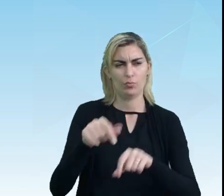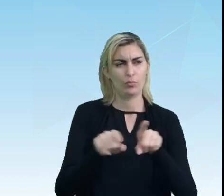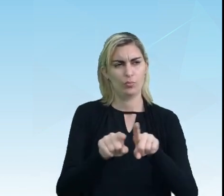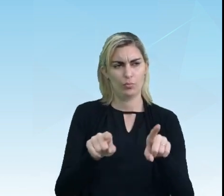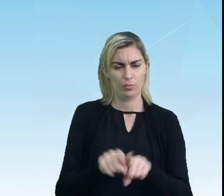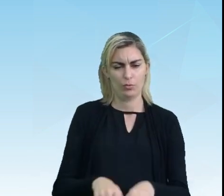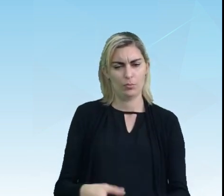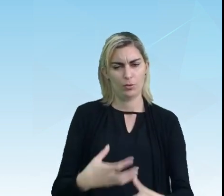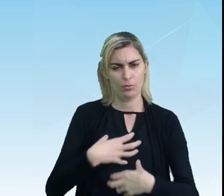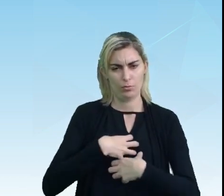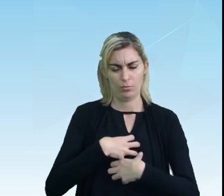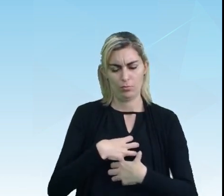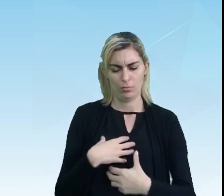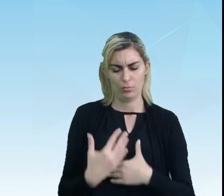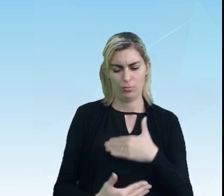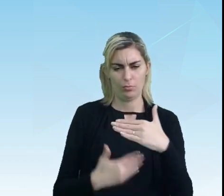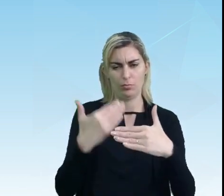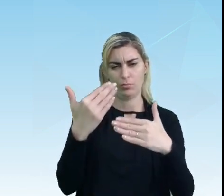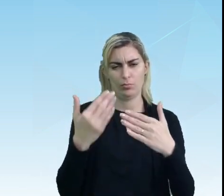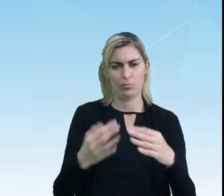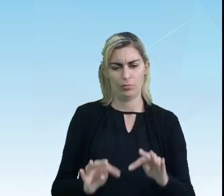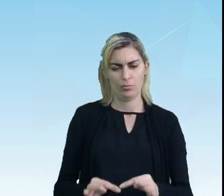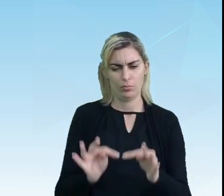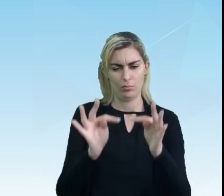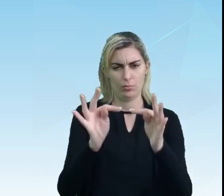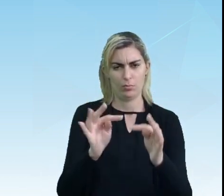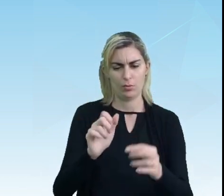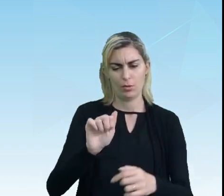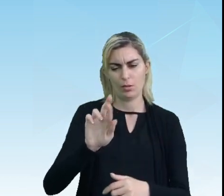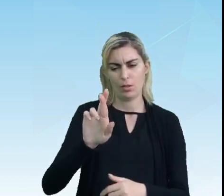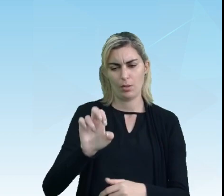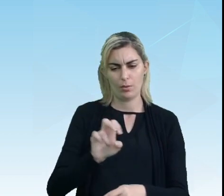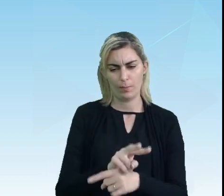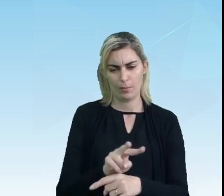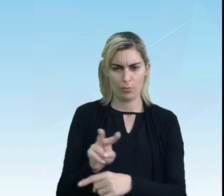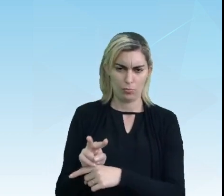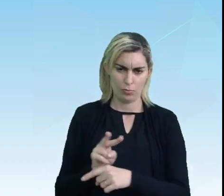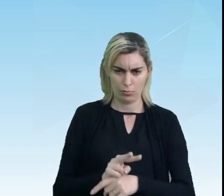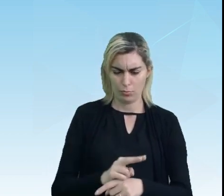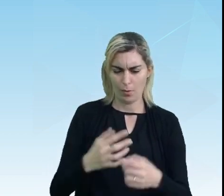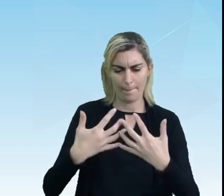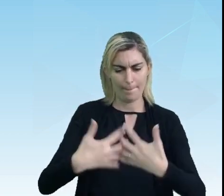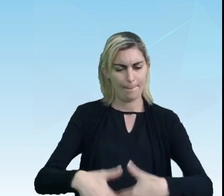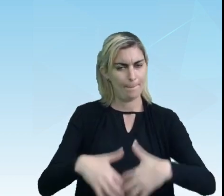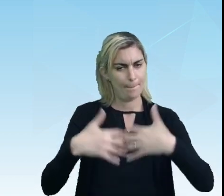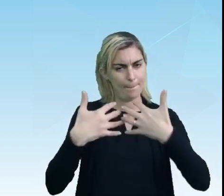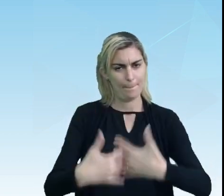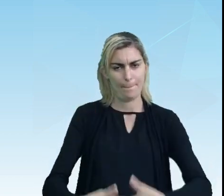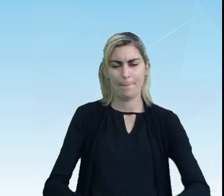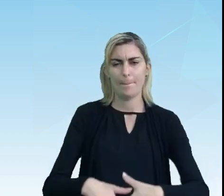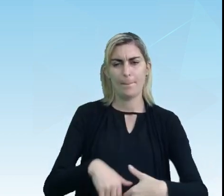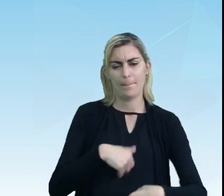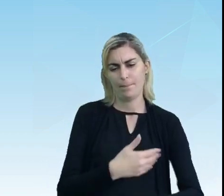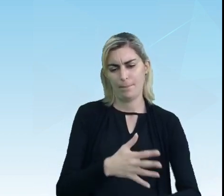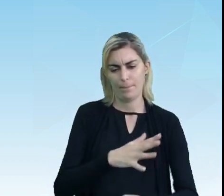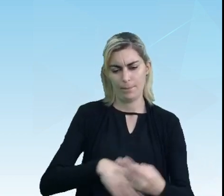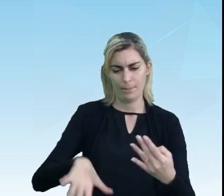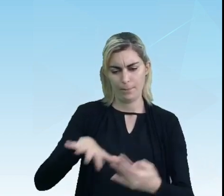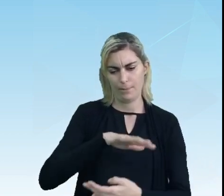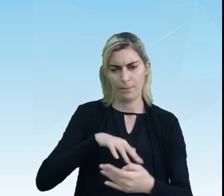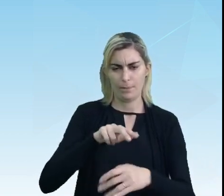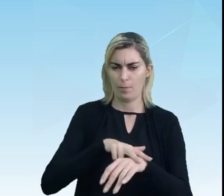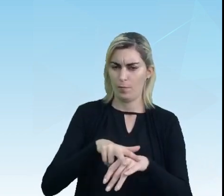foram sentidos com a evolução das técnicas agropecuárias, incluindo aí a mecanização, que a Revolução